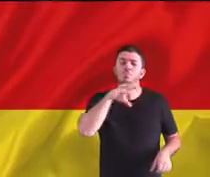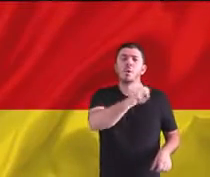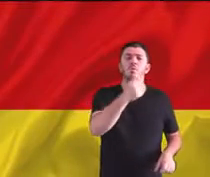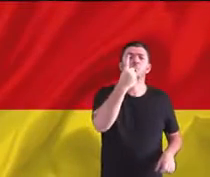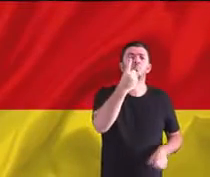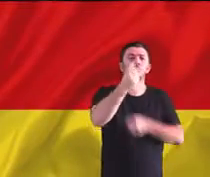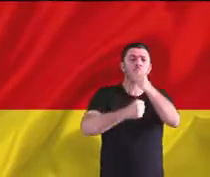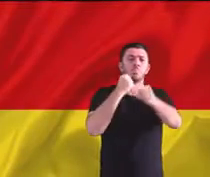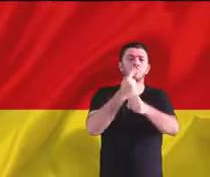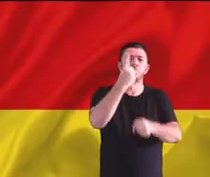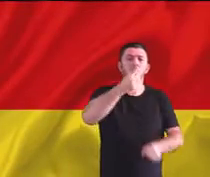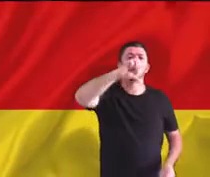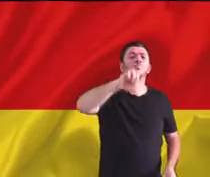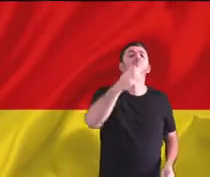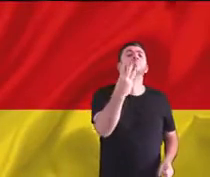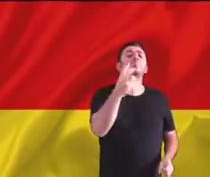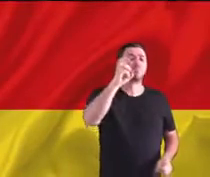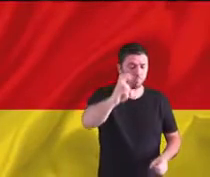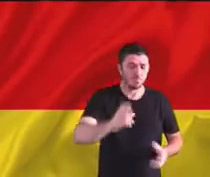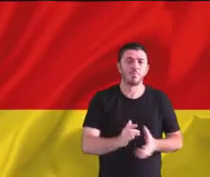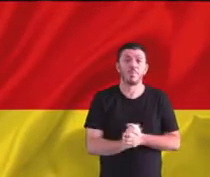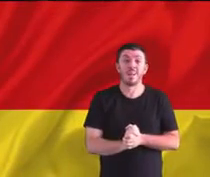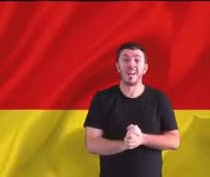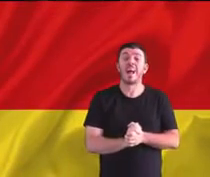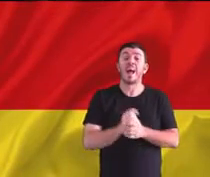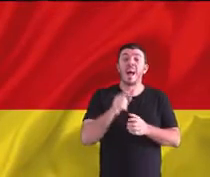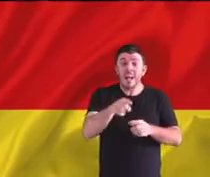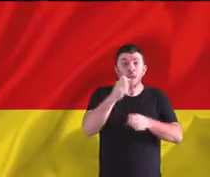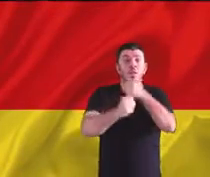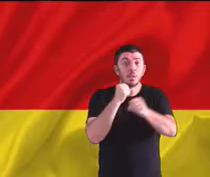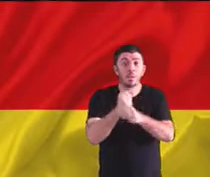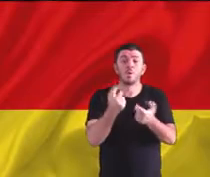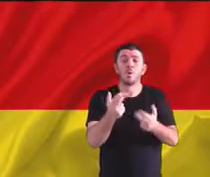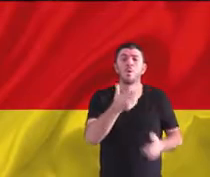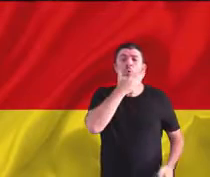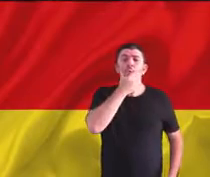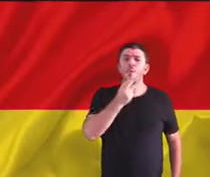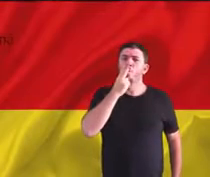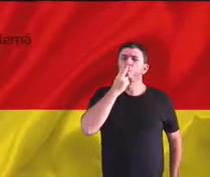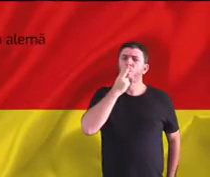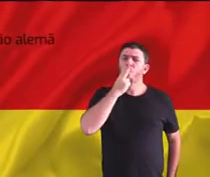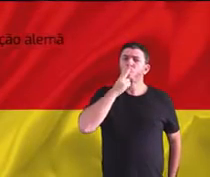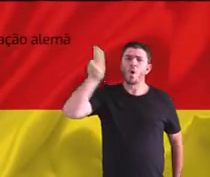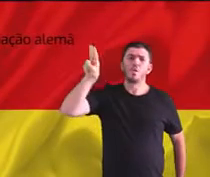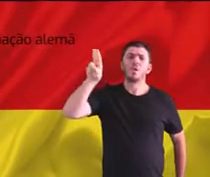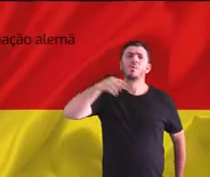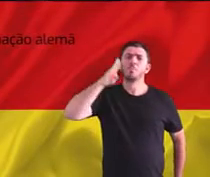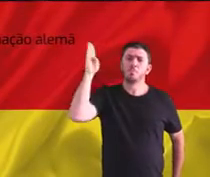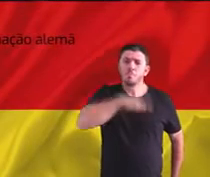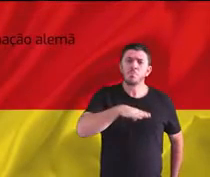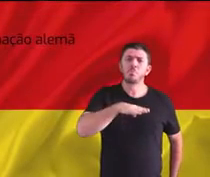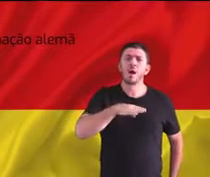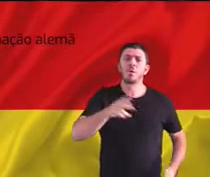Em 1935, Hitler rompeu oficialmente com os acordos de paz assinados na Primeira Guerra